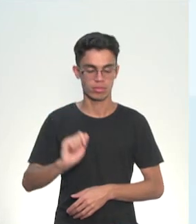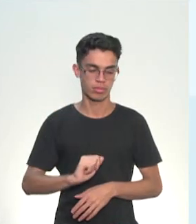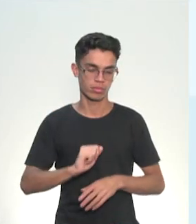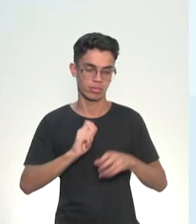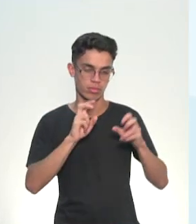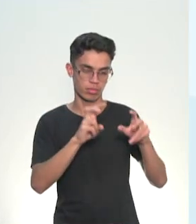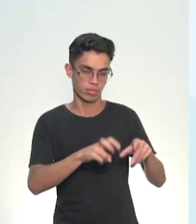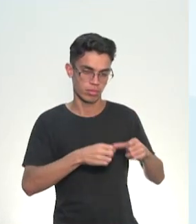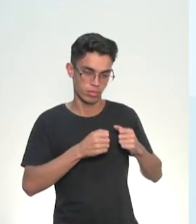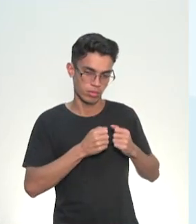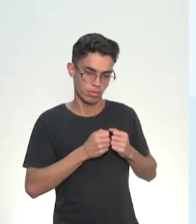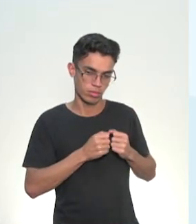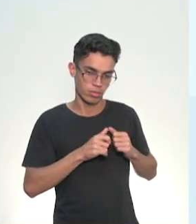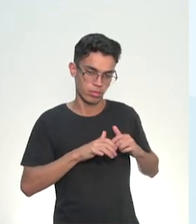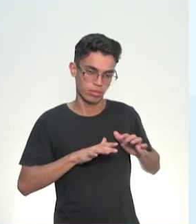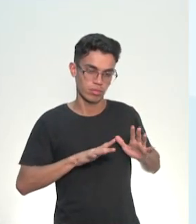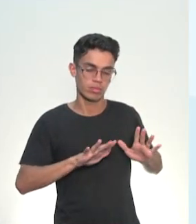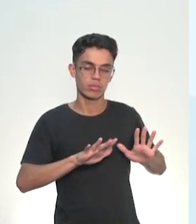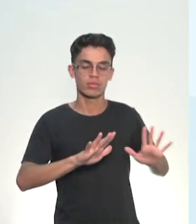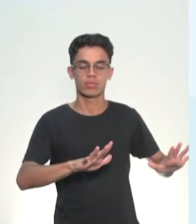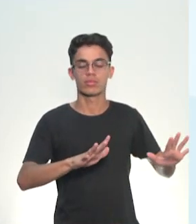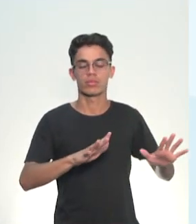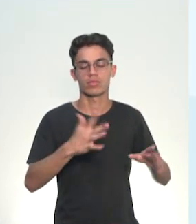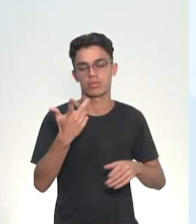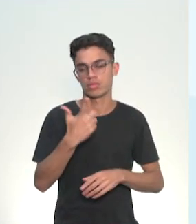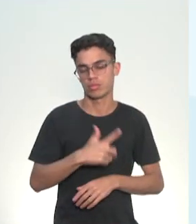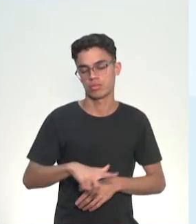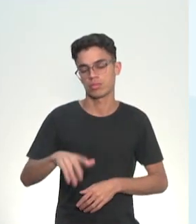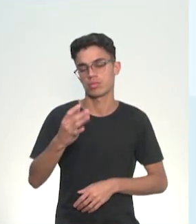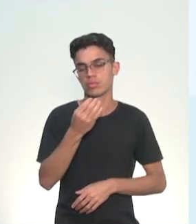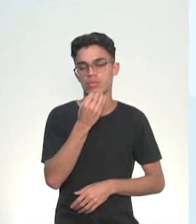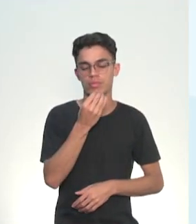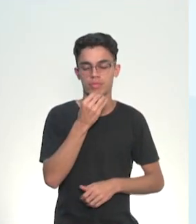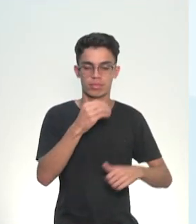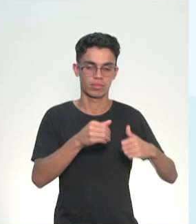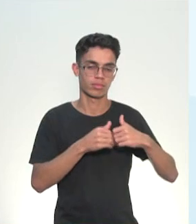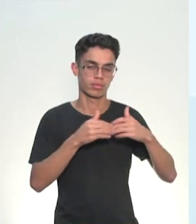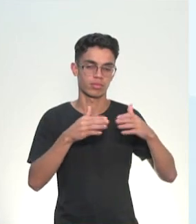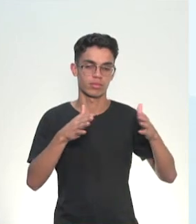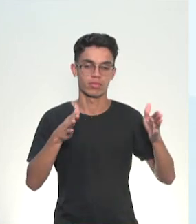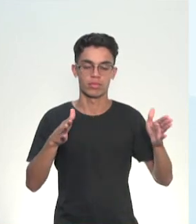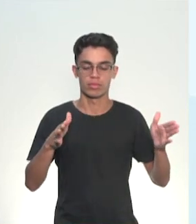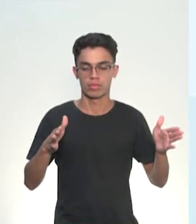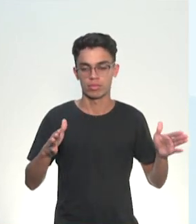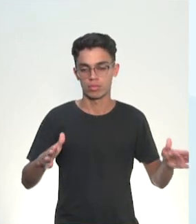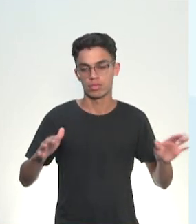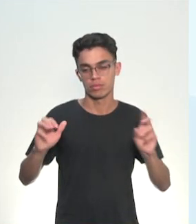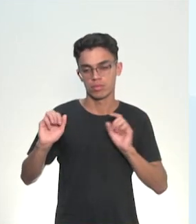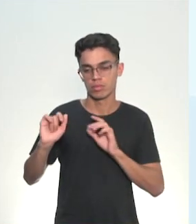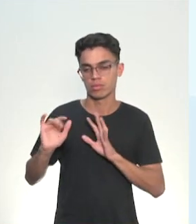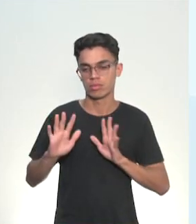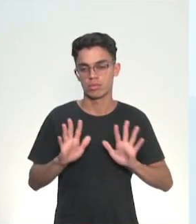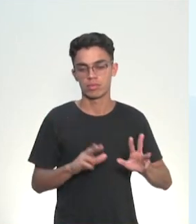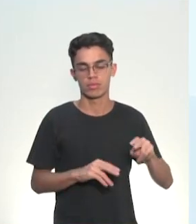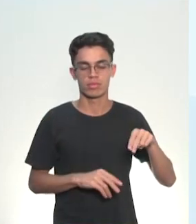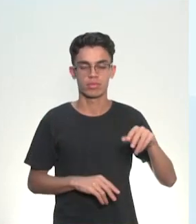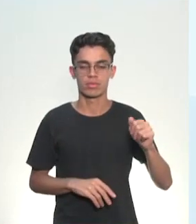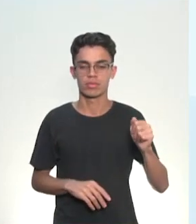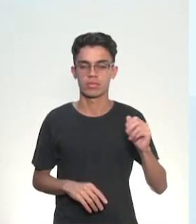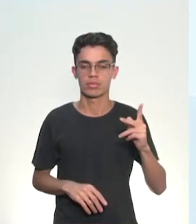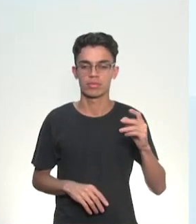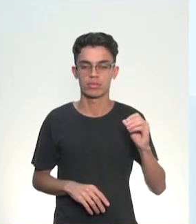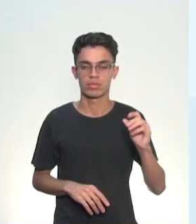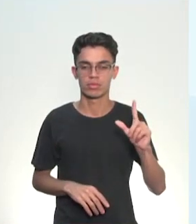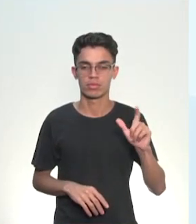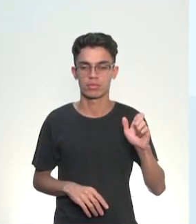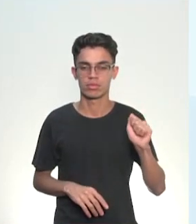descolonizando, aproveitando de novo aí para reforçar a janela de oportunidades aberta pelas invasões napoleônicas. Claro que